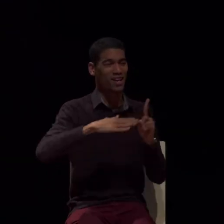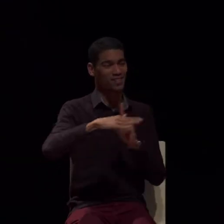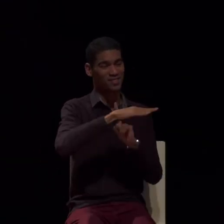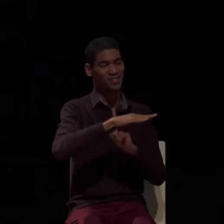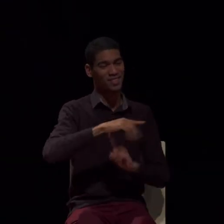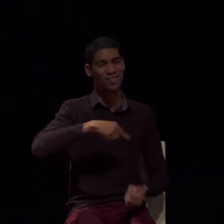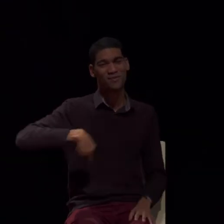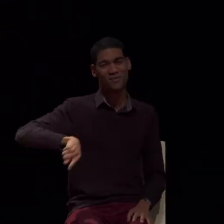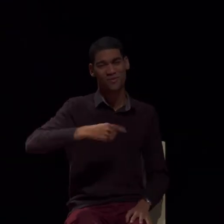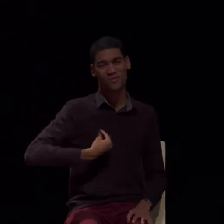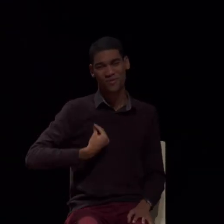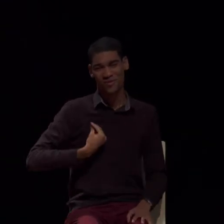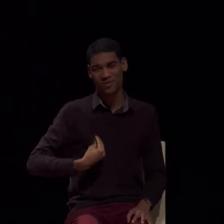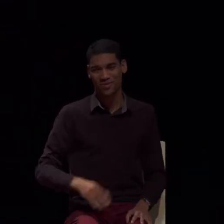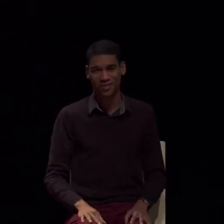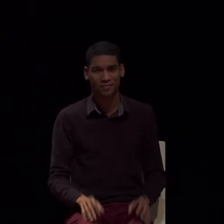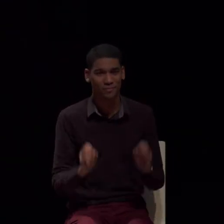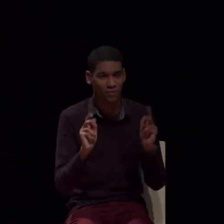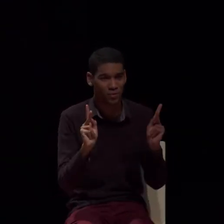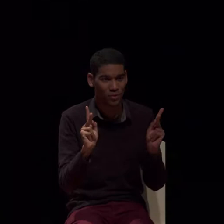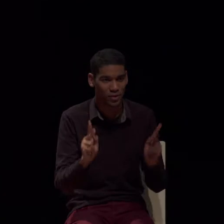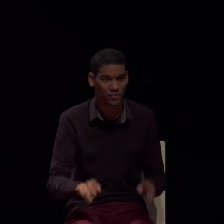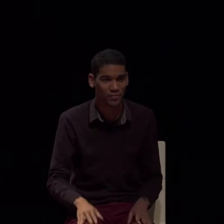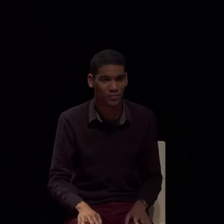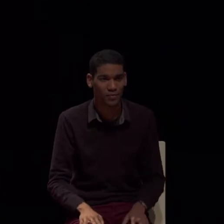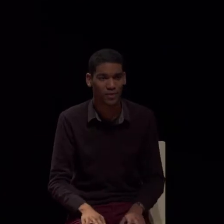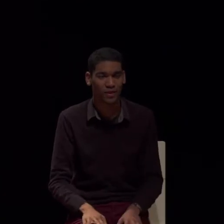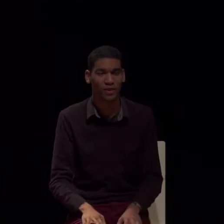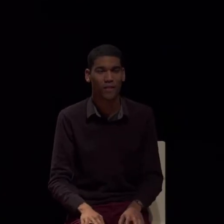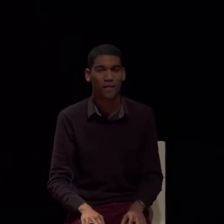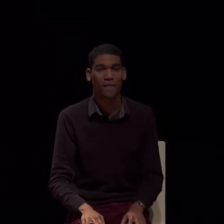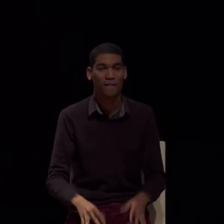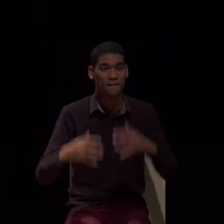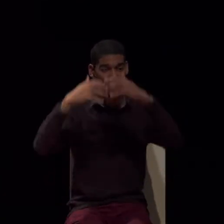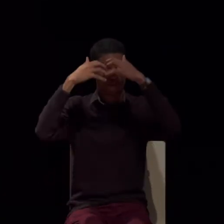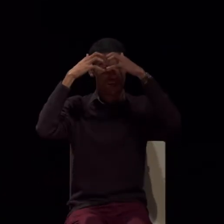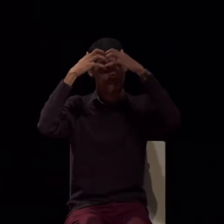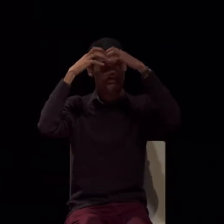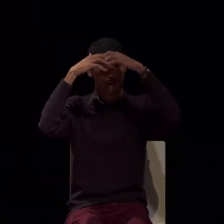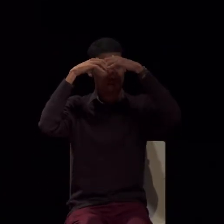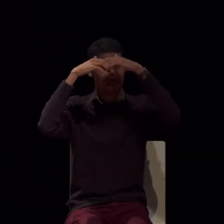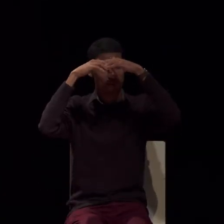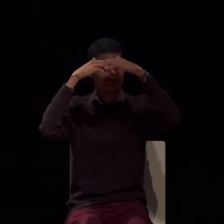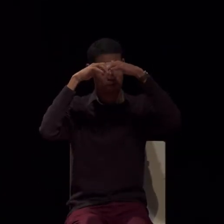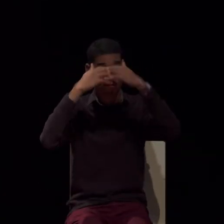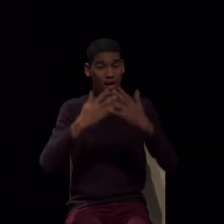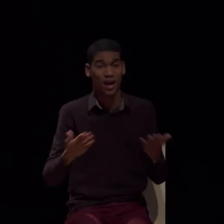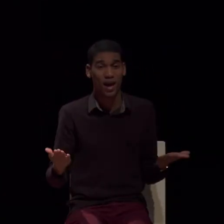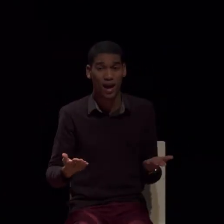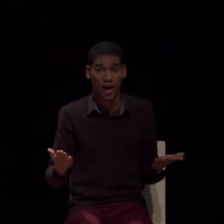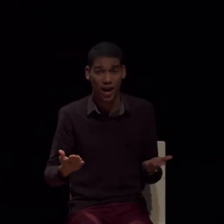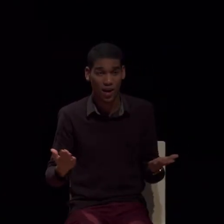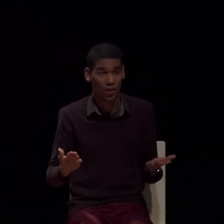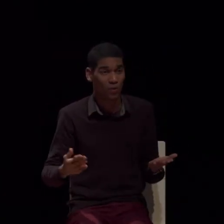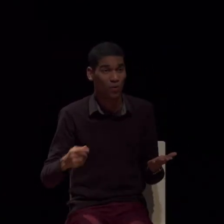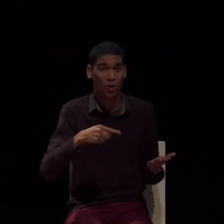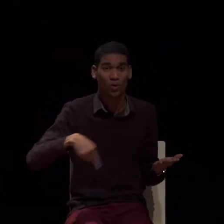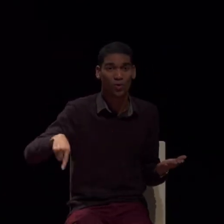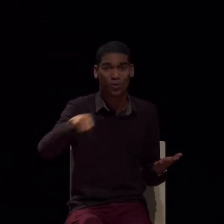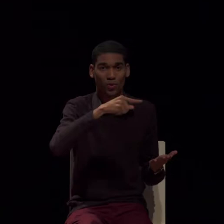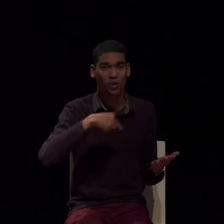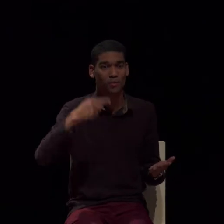acabei de dizer tudo bem ok nosso exercício vamos partir todos e todas no mesmo lugar